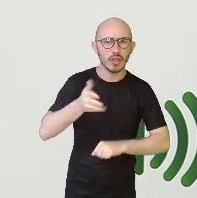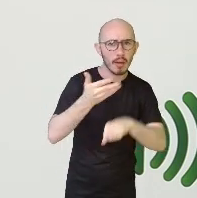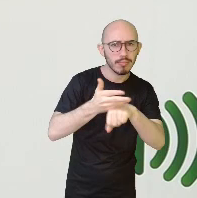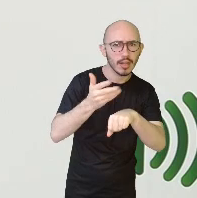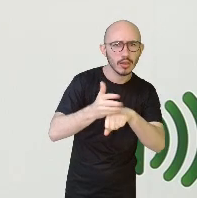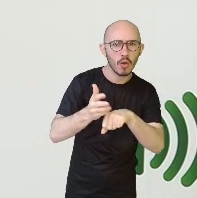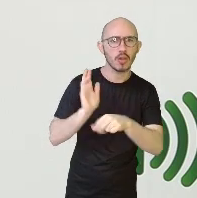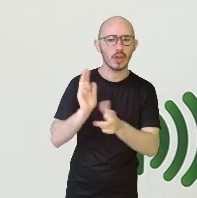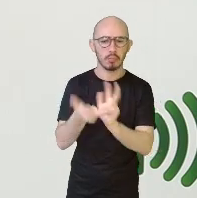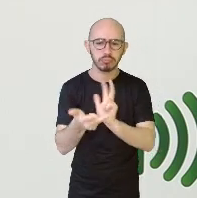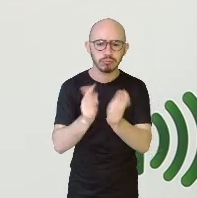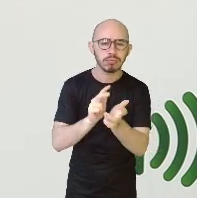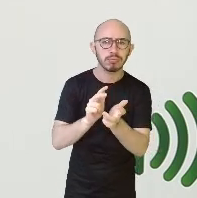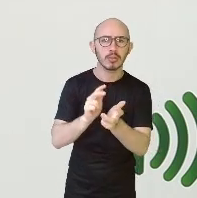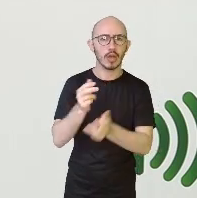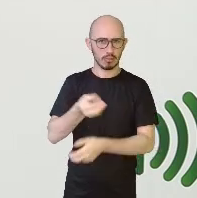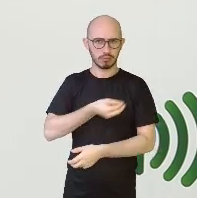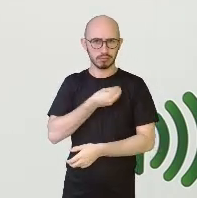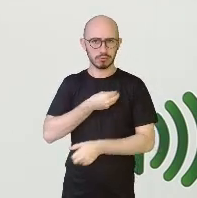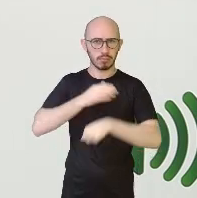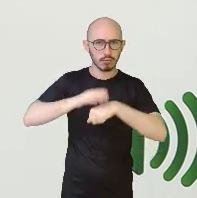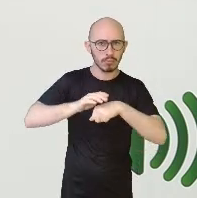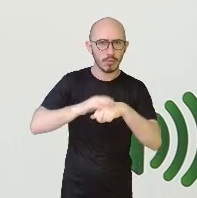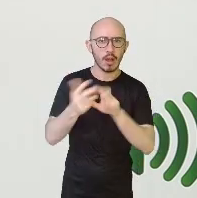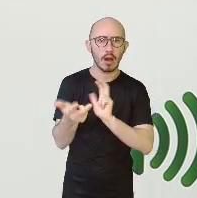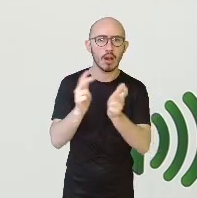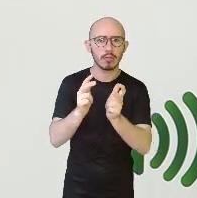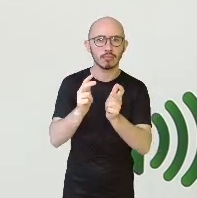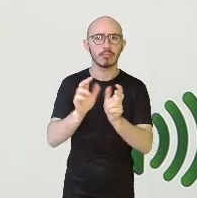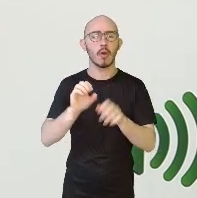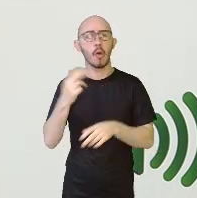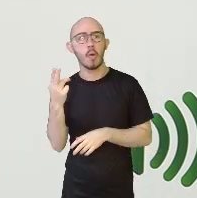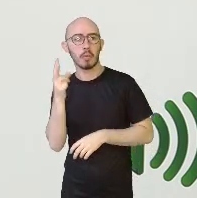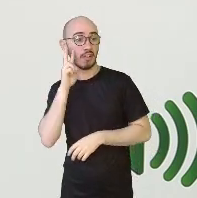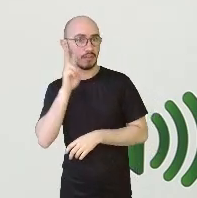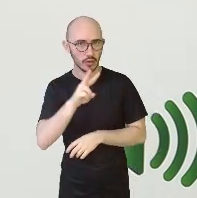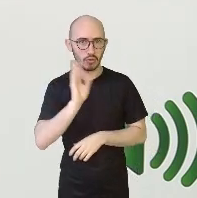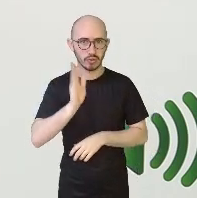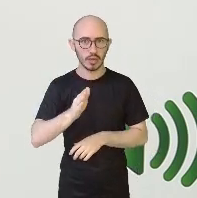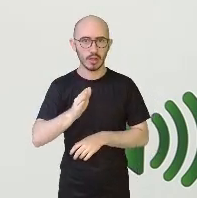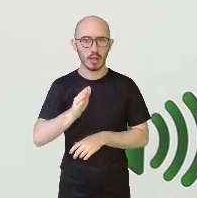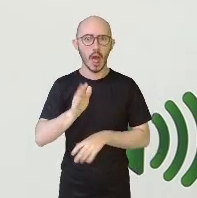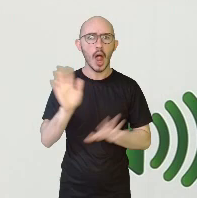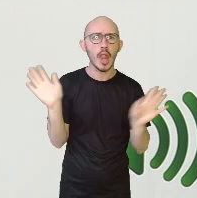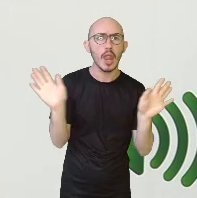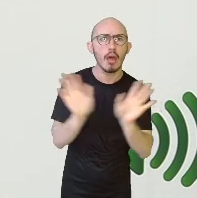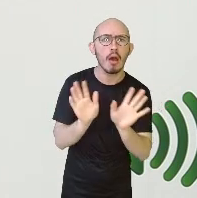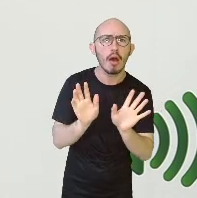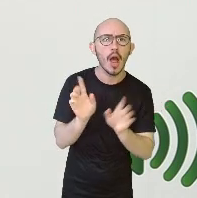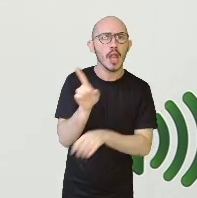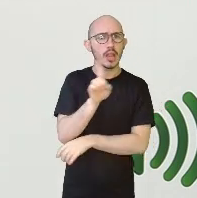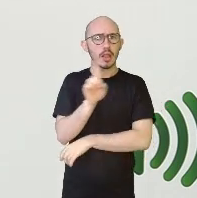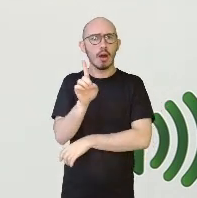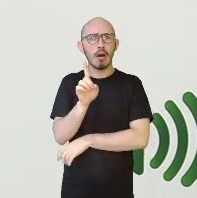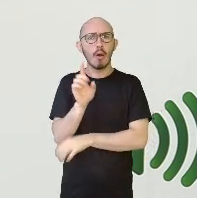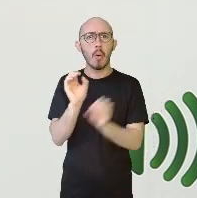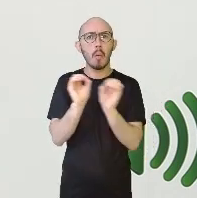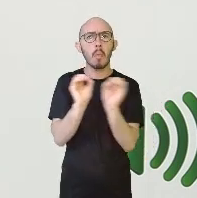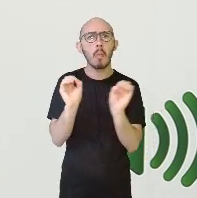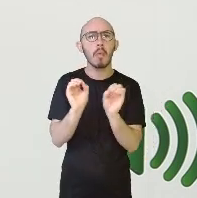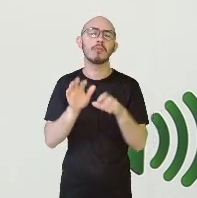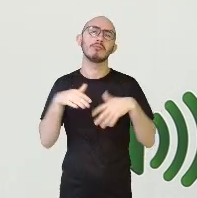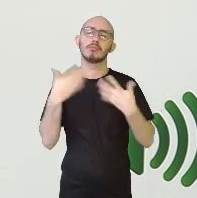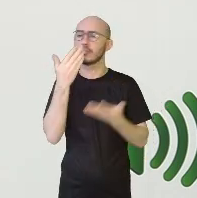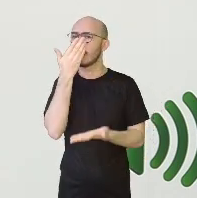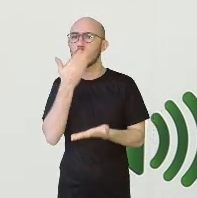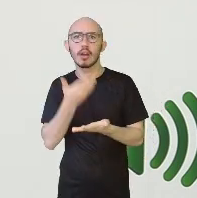Já viu alguma apresentação de capoeira? Não, eu não acredito. Mas um dia